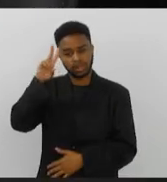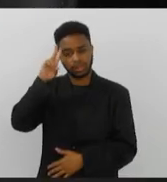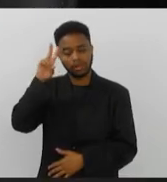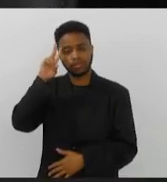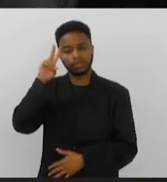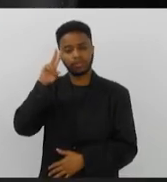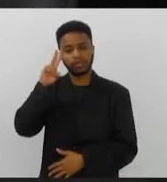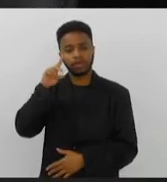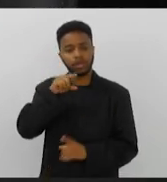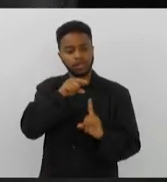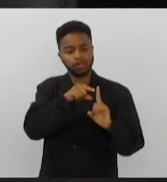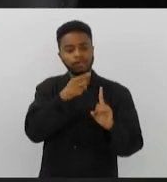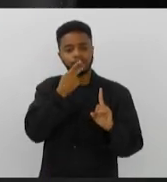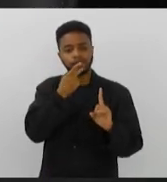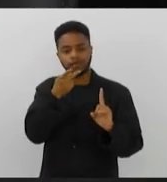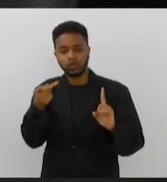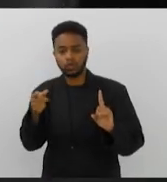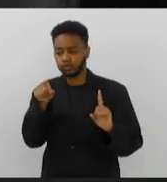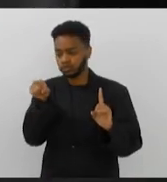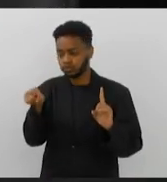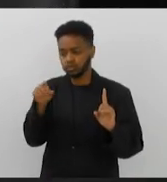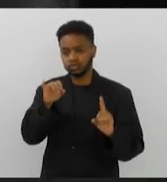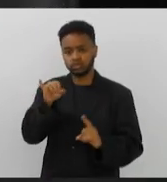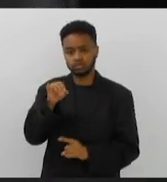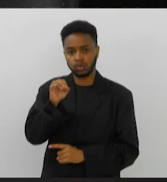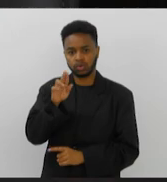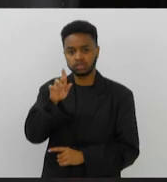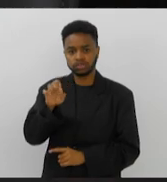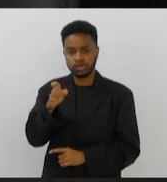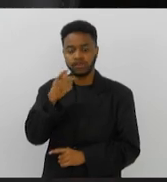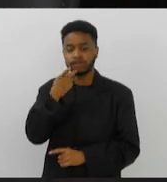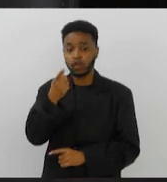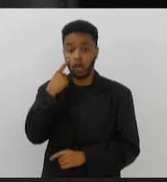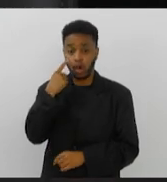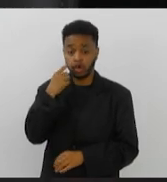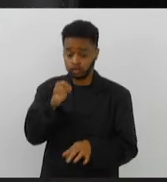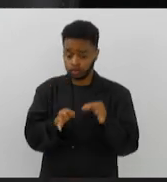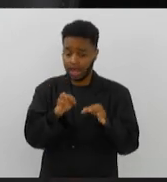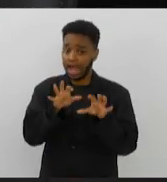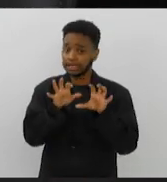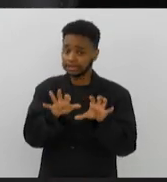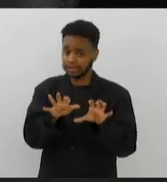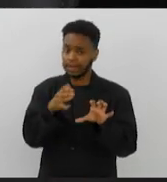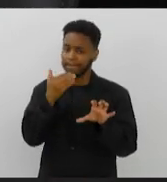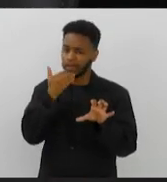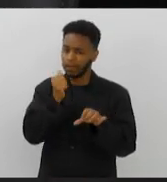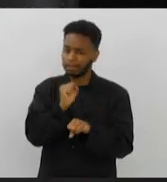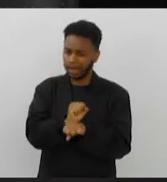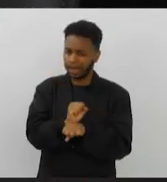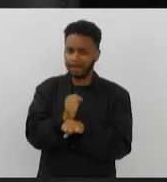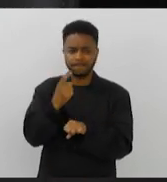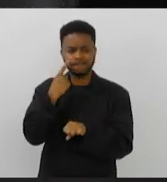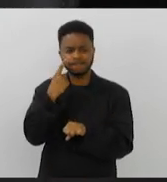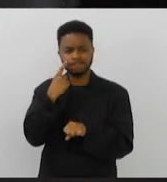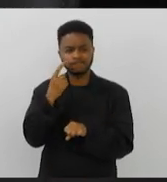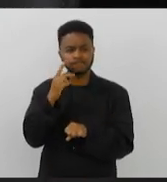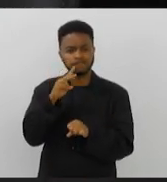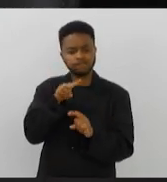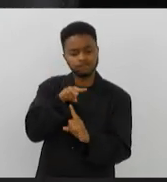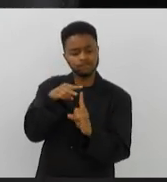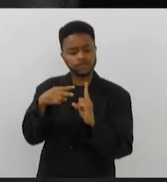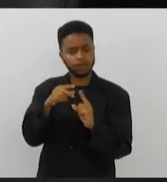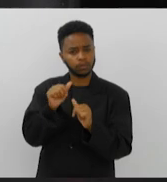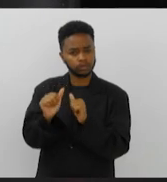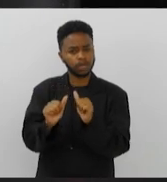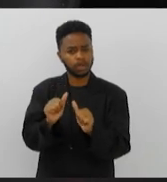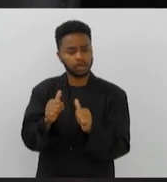olha Justiça desse jeito né não é melhor a gente parar olhar outro cenário ele com Thiago tá fal não se o direito é bom